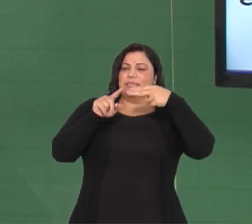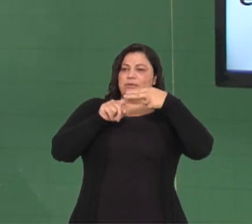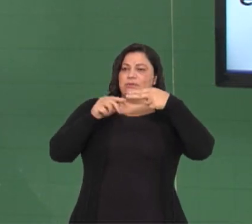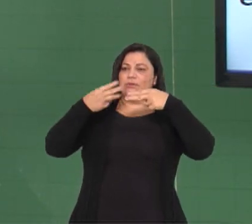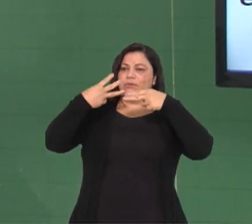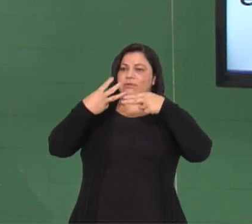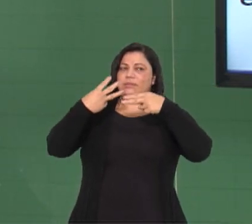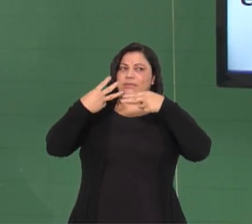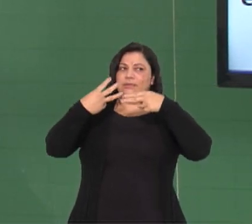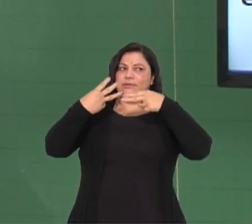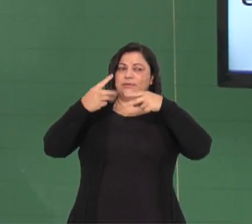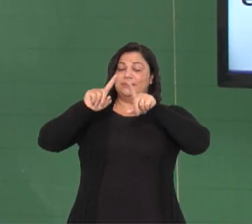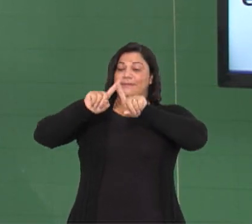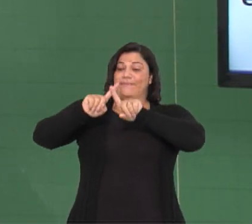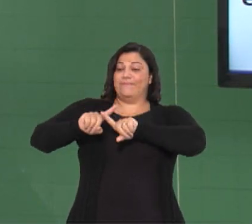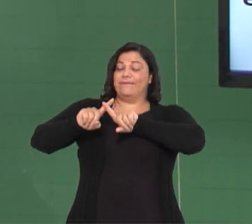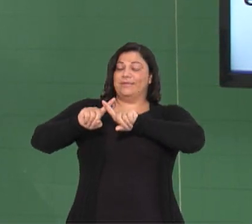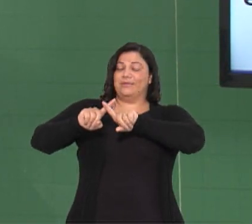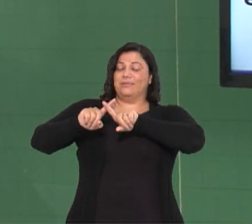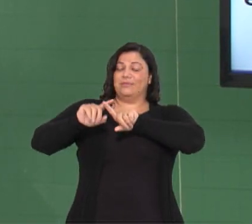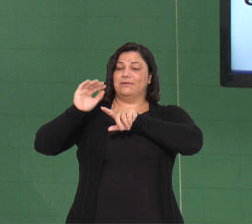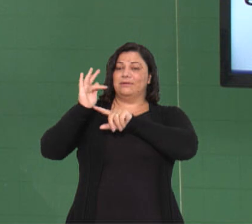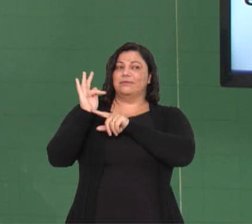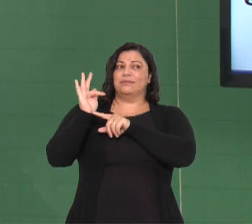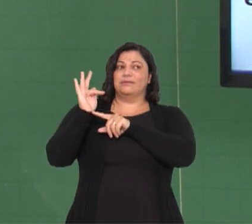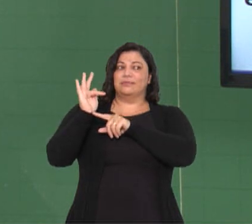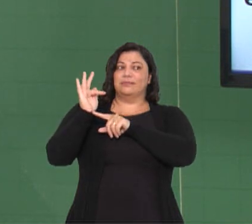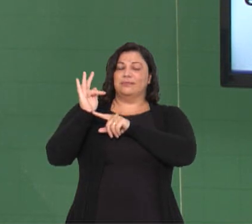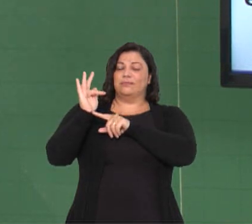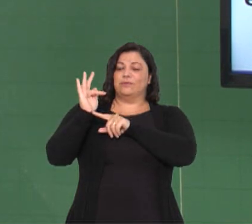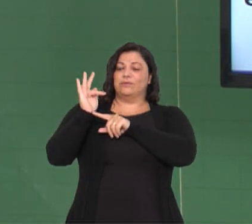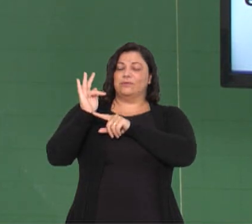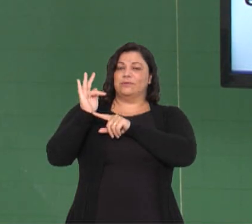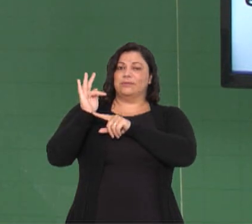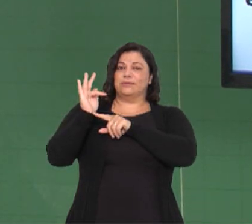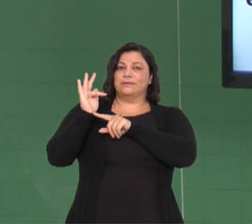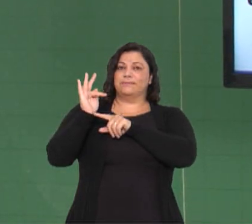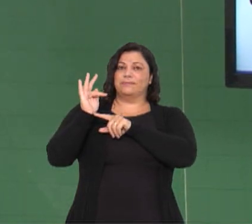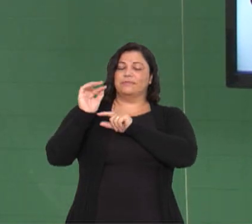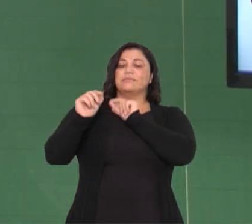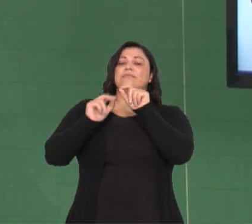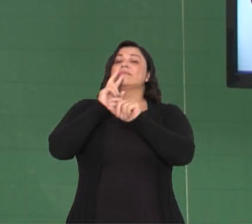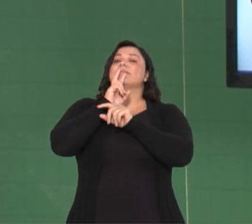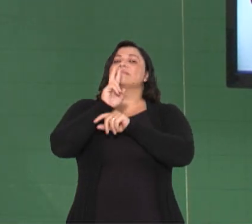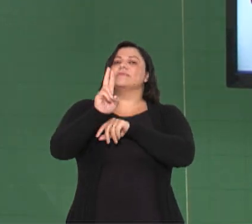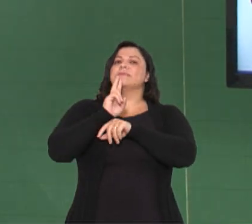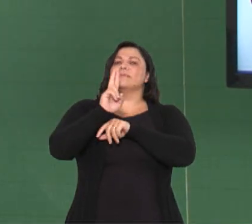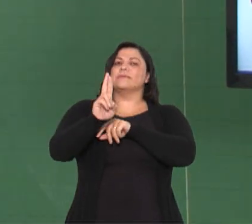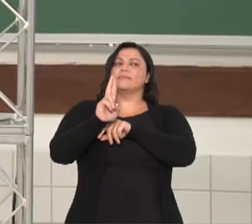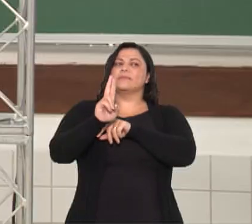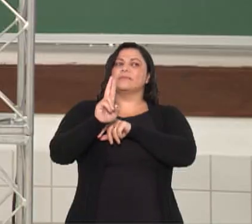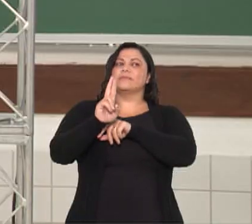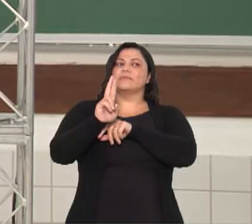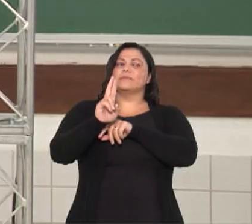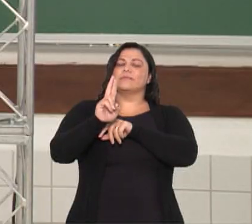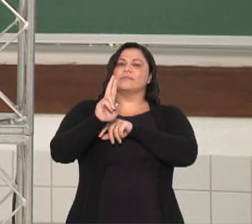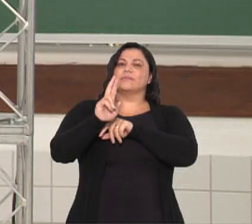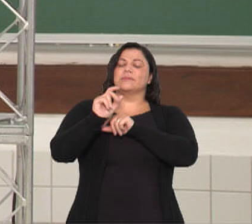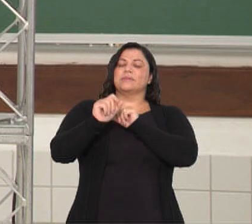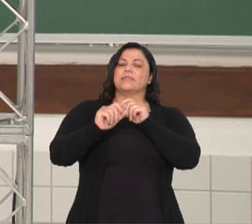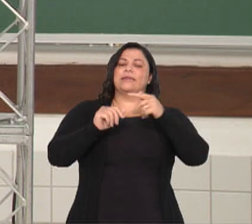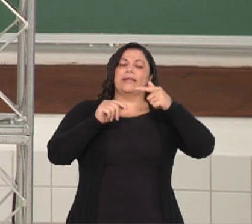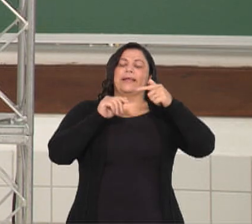força F. Então, a gente tem como resposta a essa letra A, que a força entre